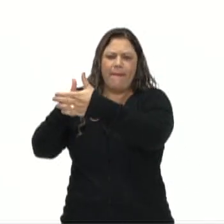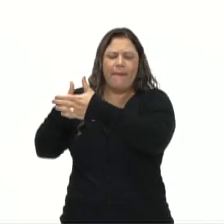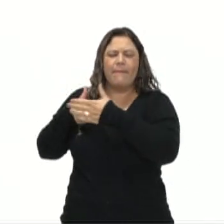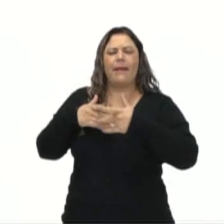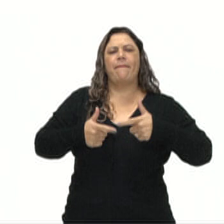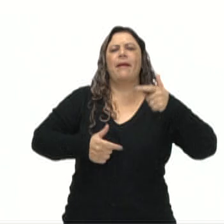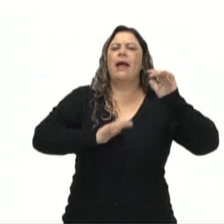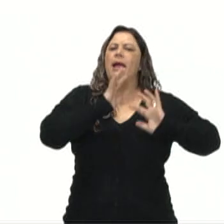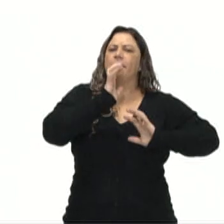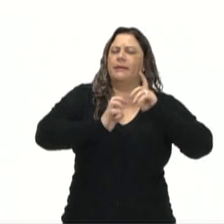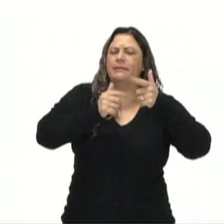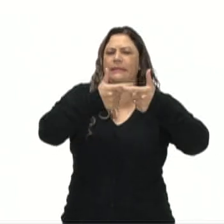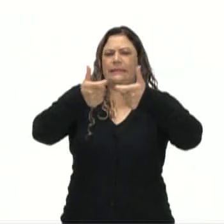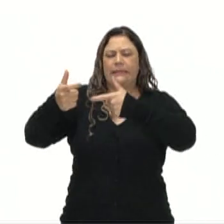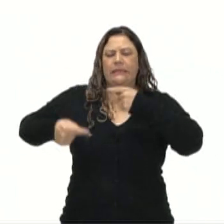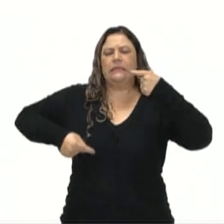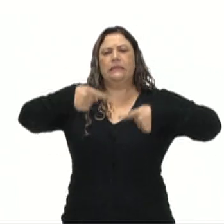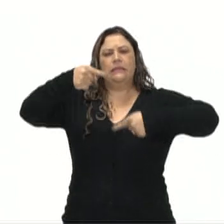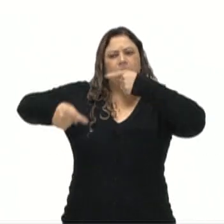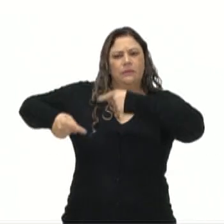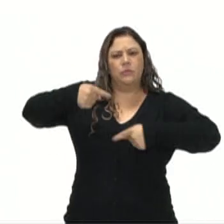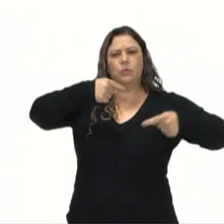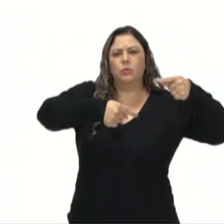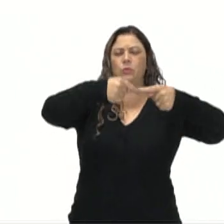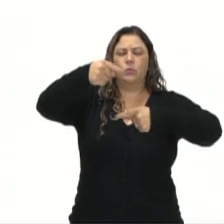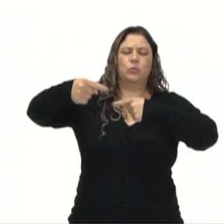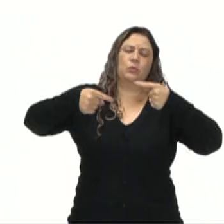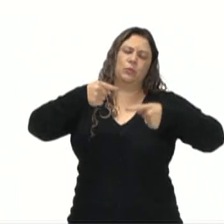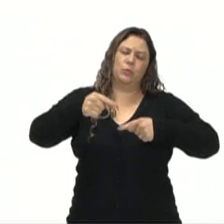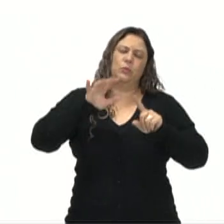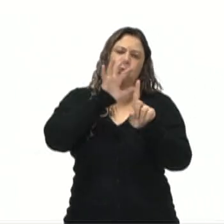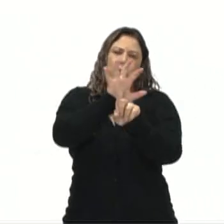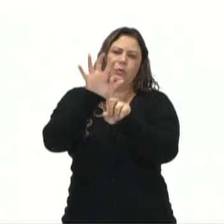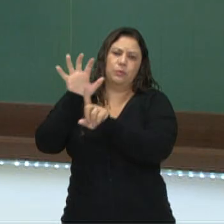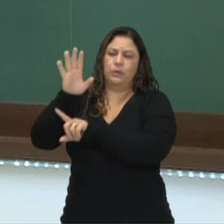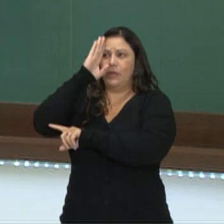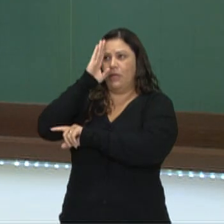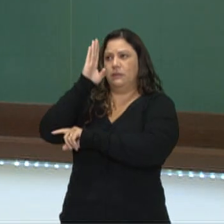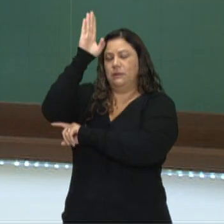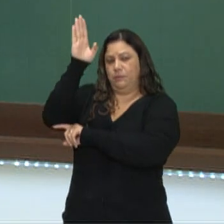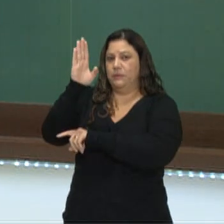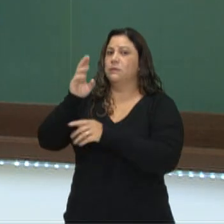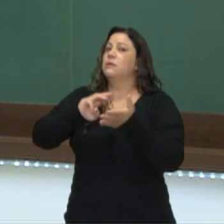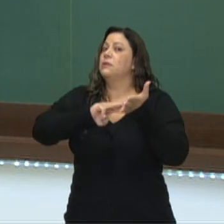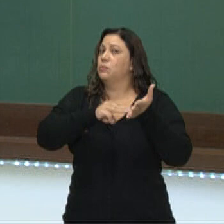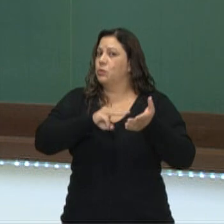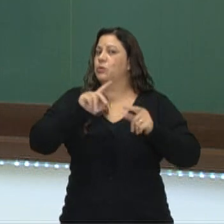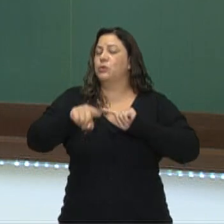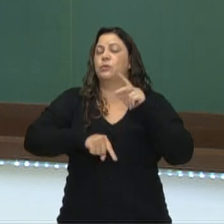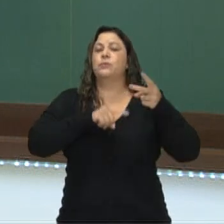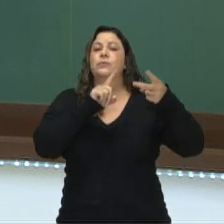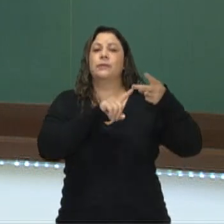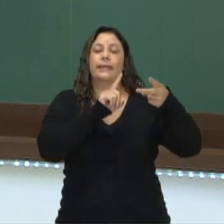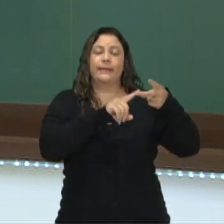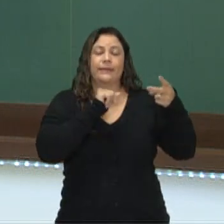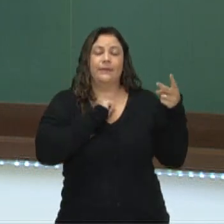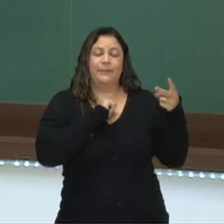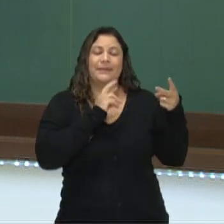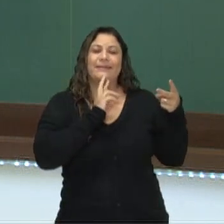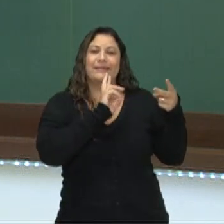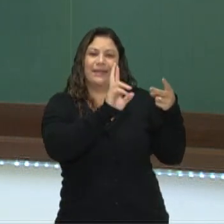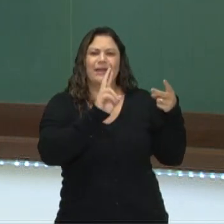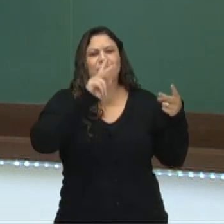instabilidade política, disputa de áreas de influência. Essas são as principais causas. A segunda parte da resposta